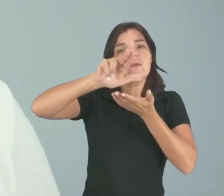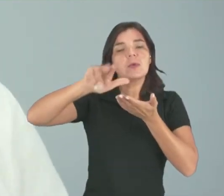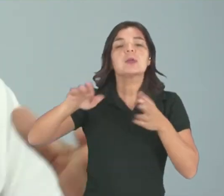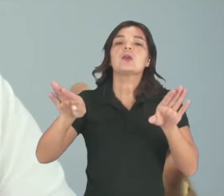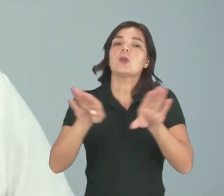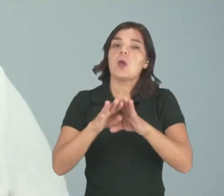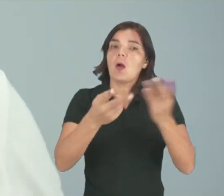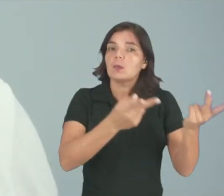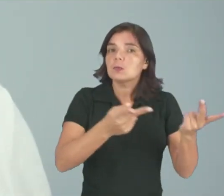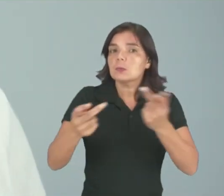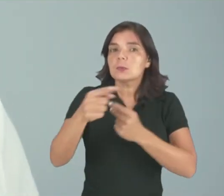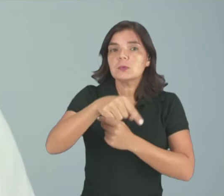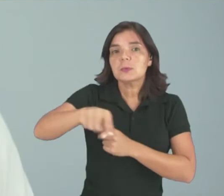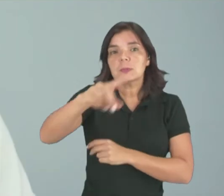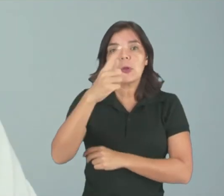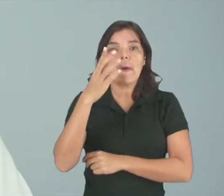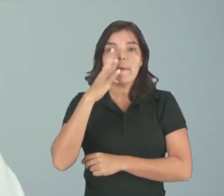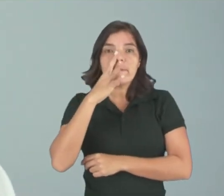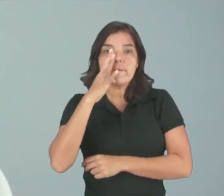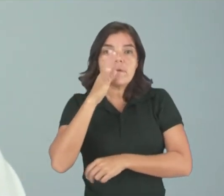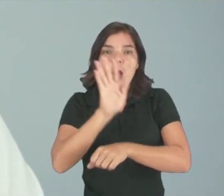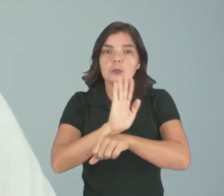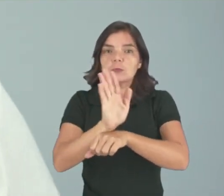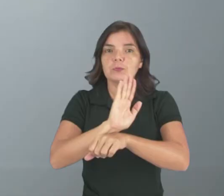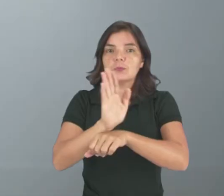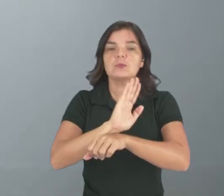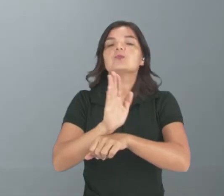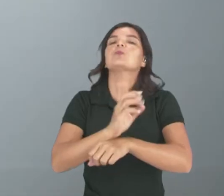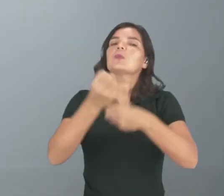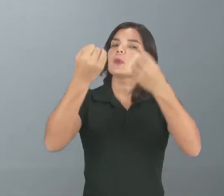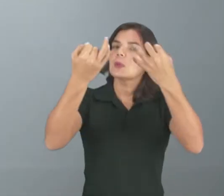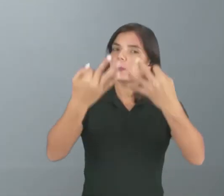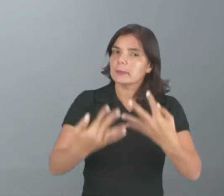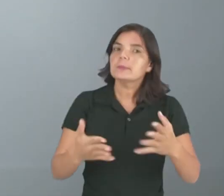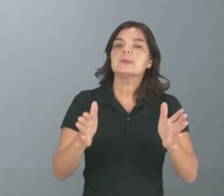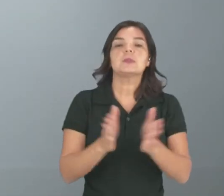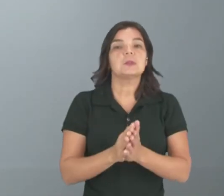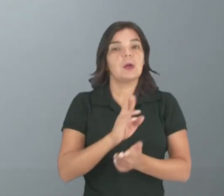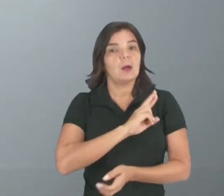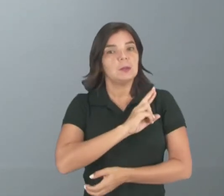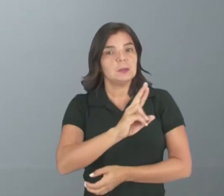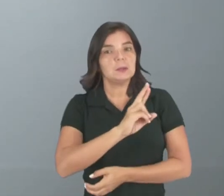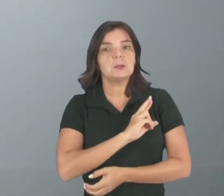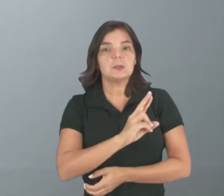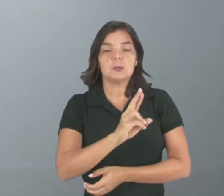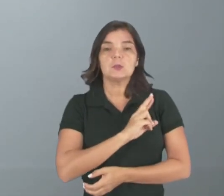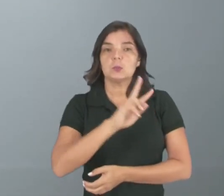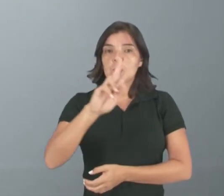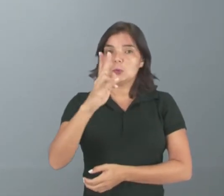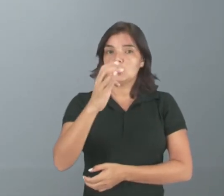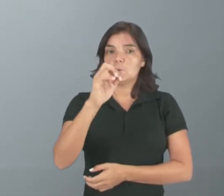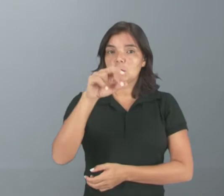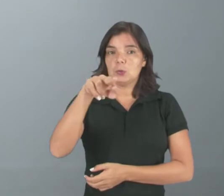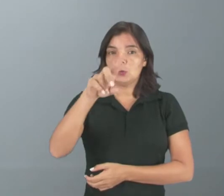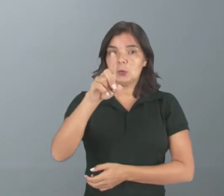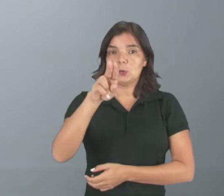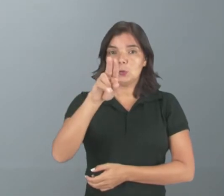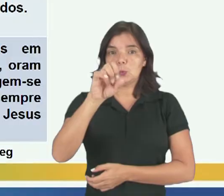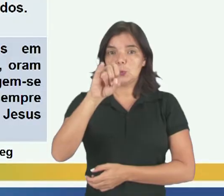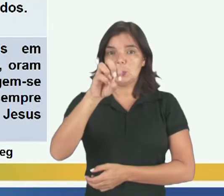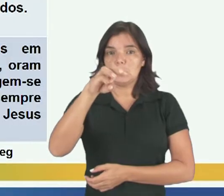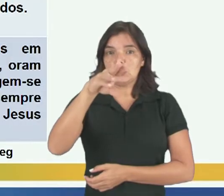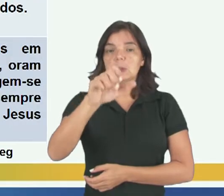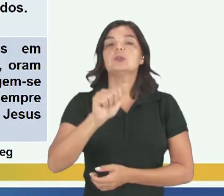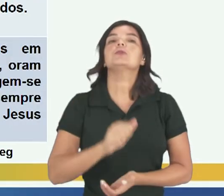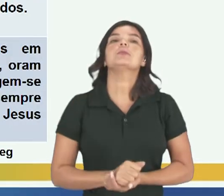É um convite a você assistir esse filme, tá? Que fala justamente dessa religião hinduísta. No item 2,